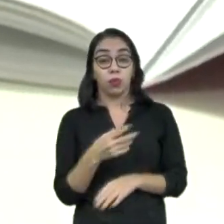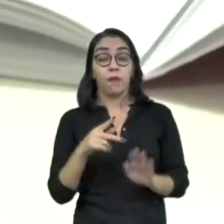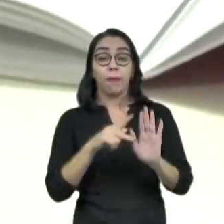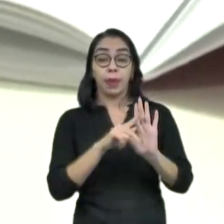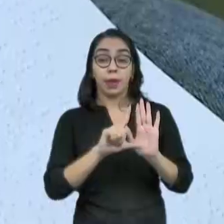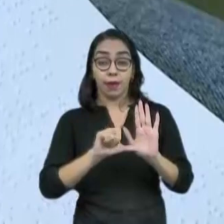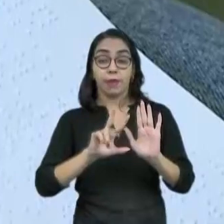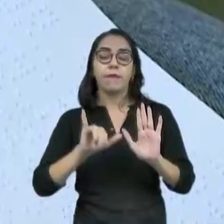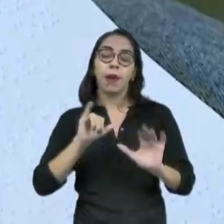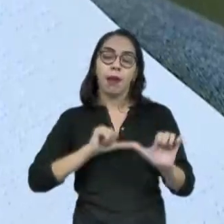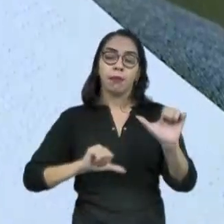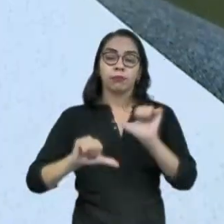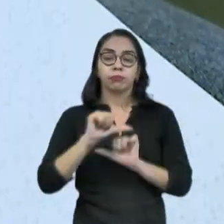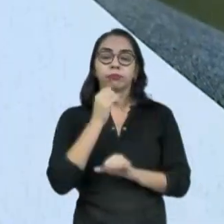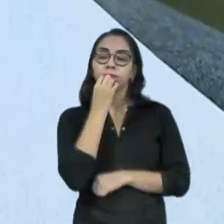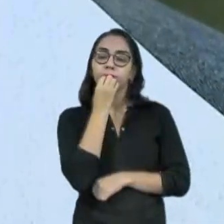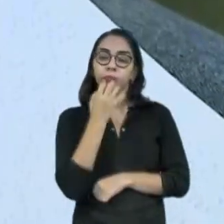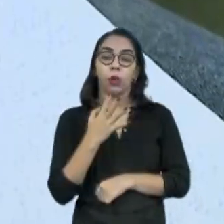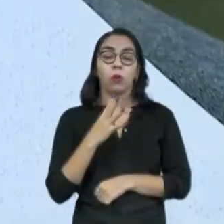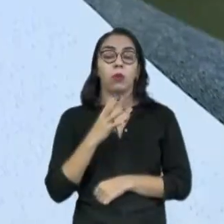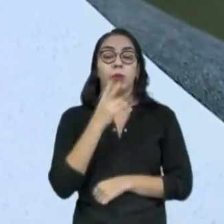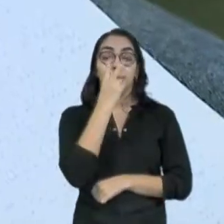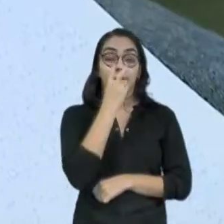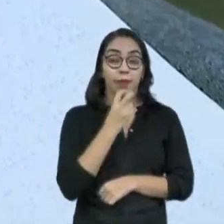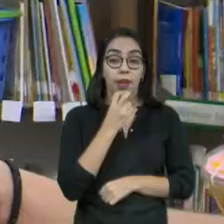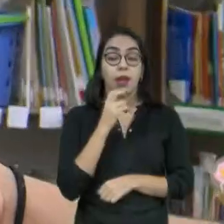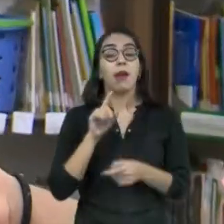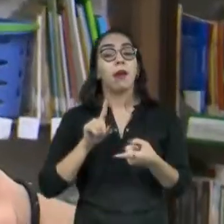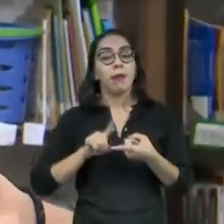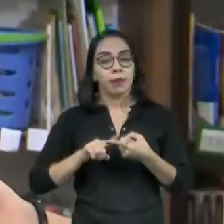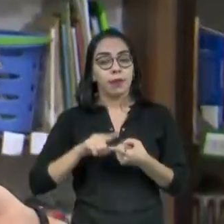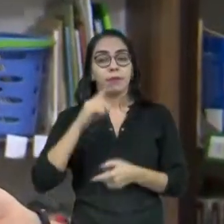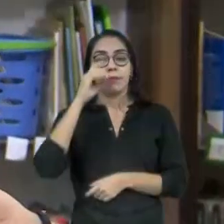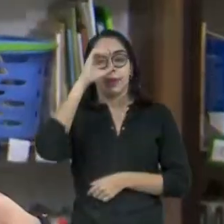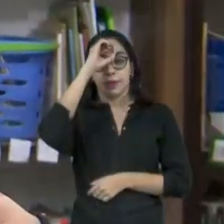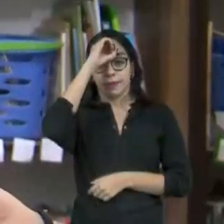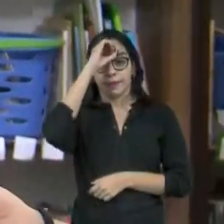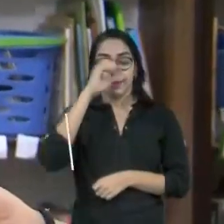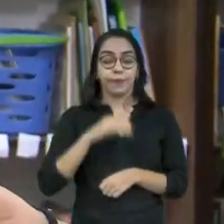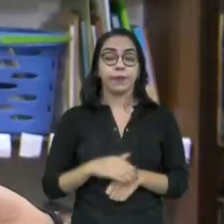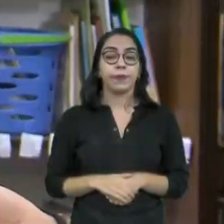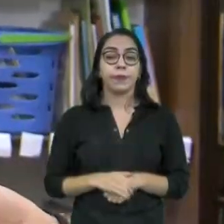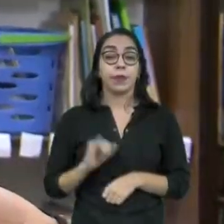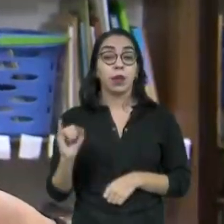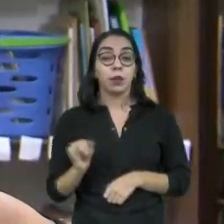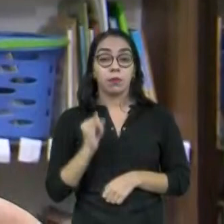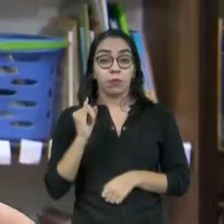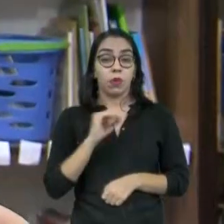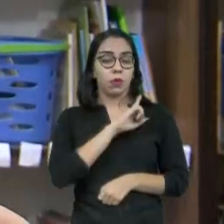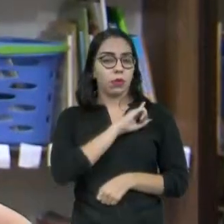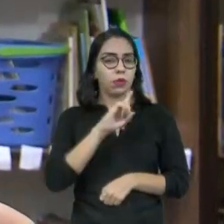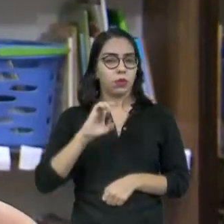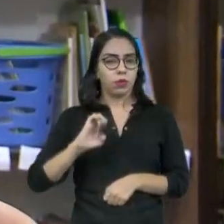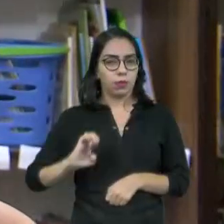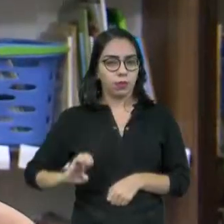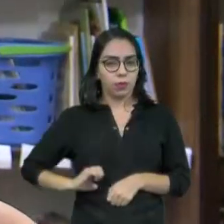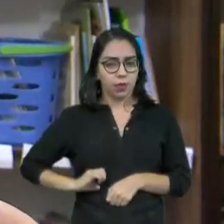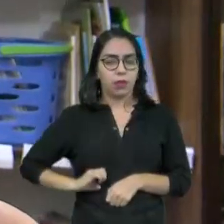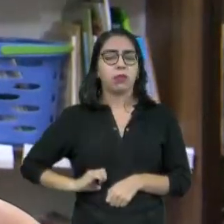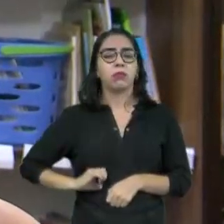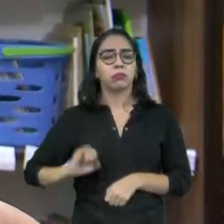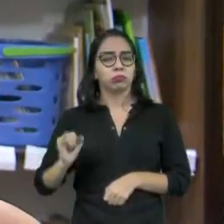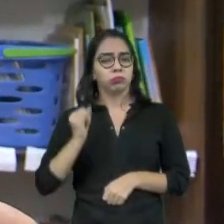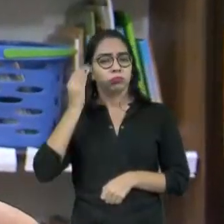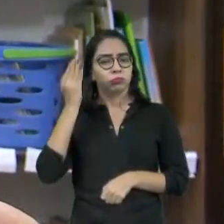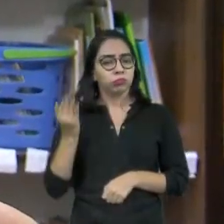positivas para as pessoas cegas e analfabetas é muito importante também quando o parlamentar imagina e realiza